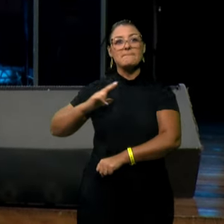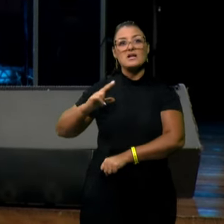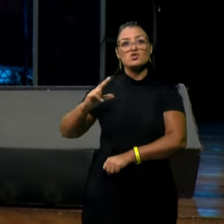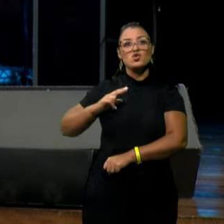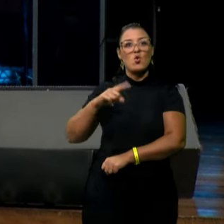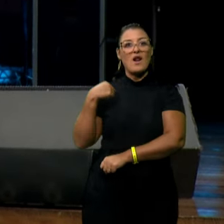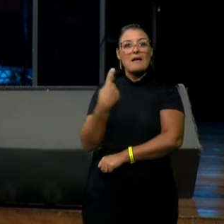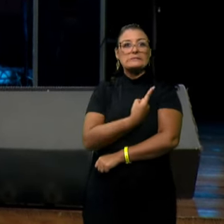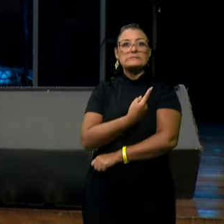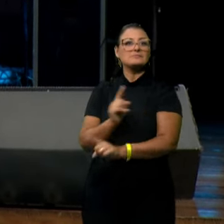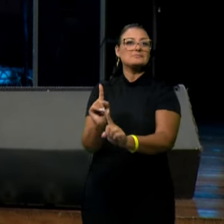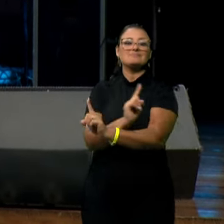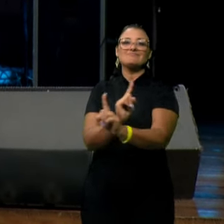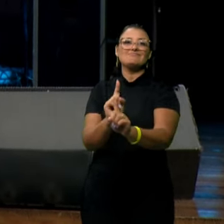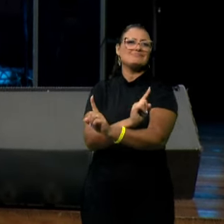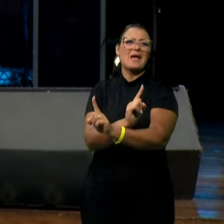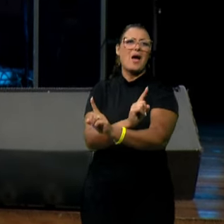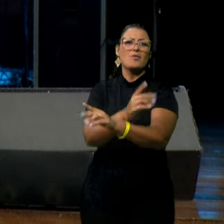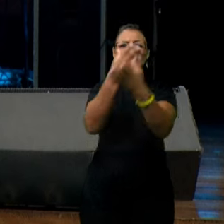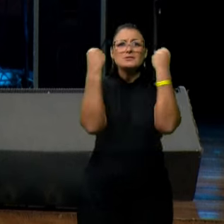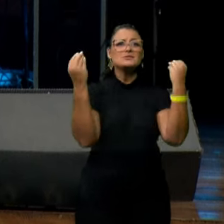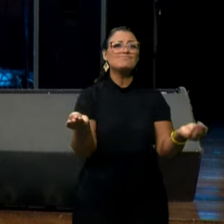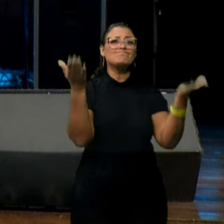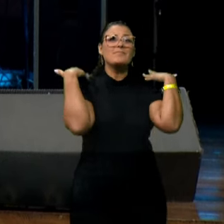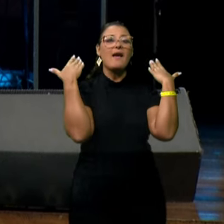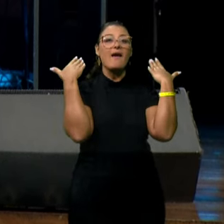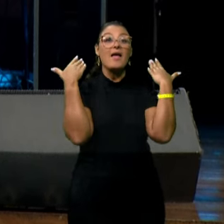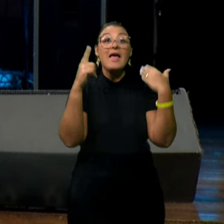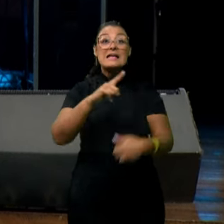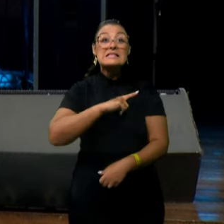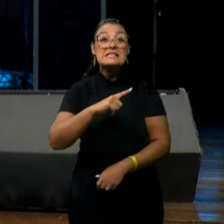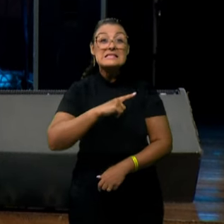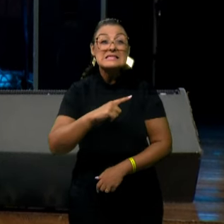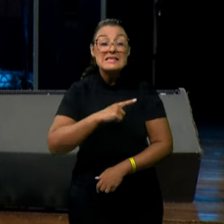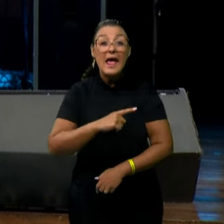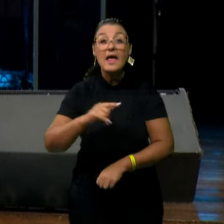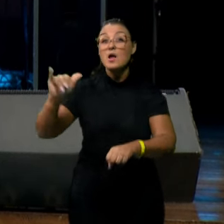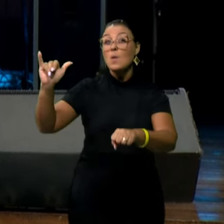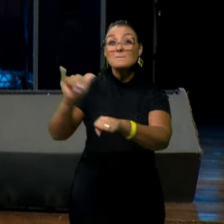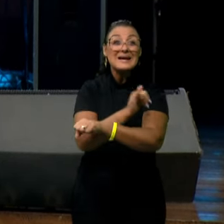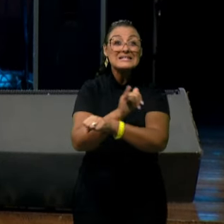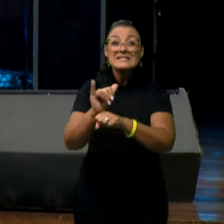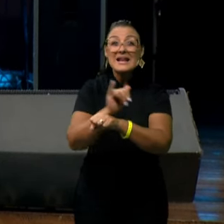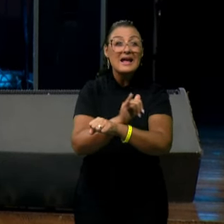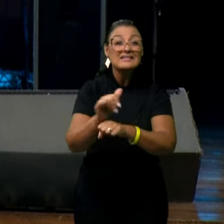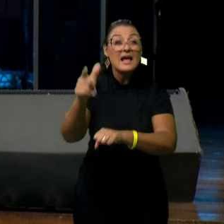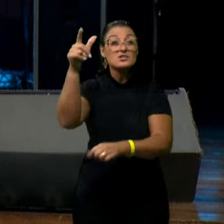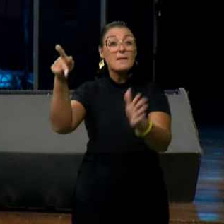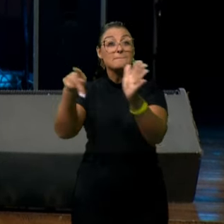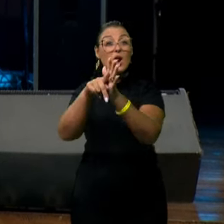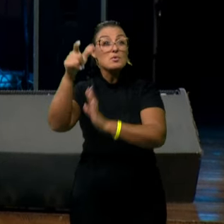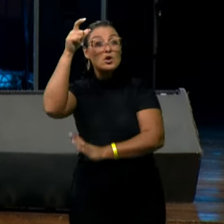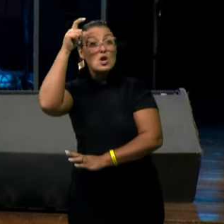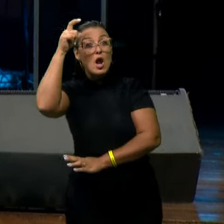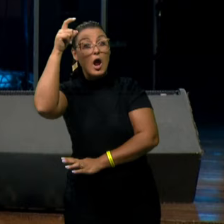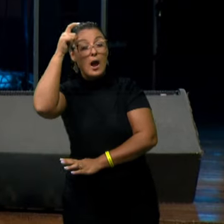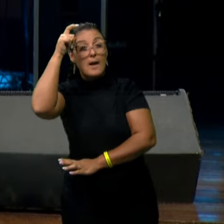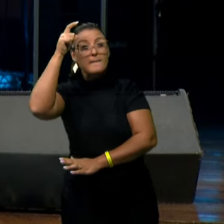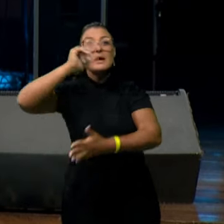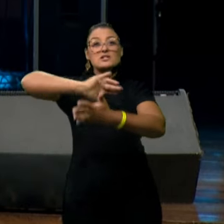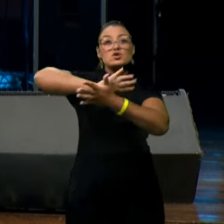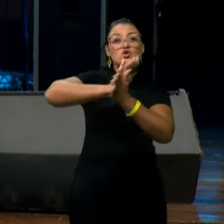por sair adiante prosperar esqueça disso existe plenos gigantes a nível de nação e para destruir a economia